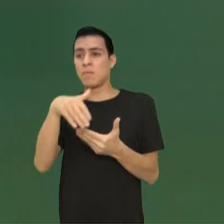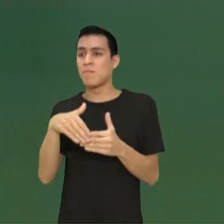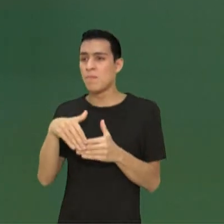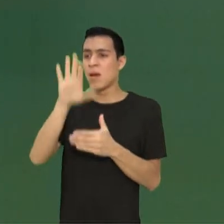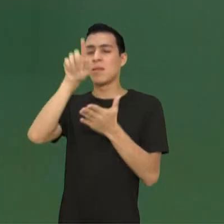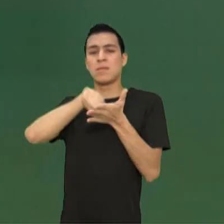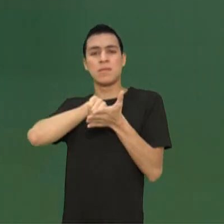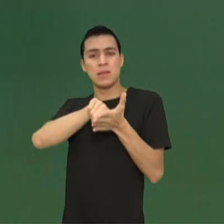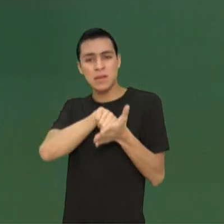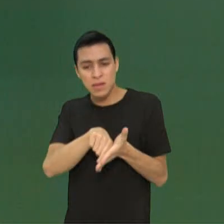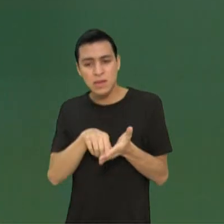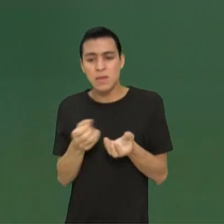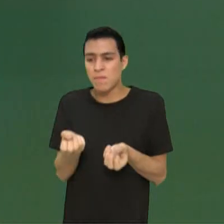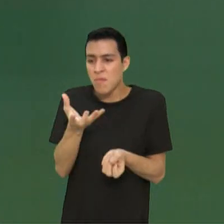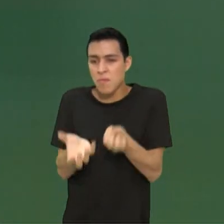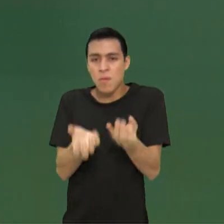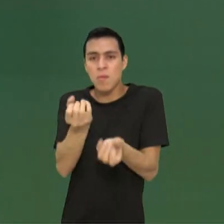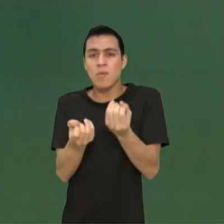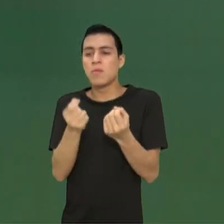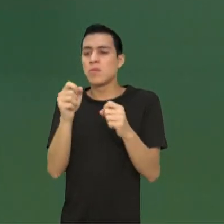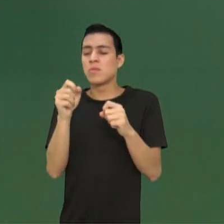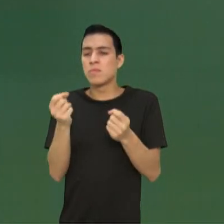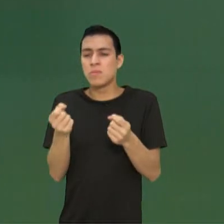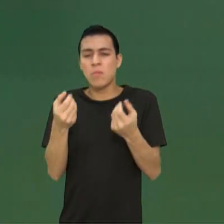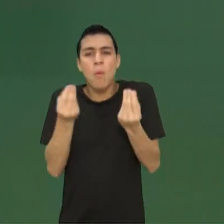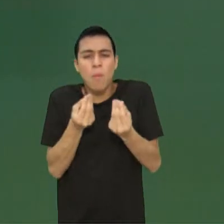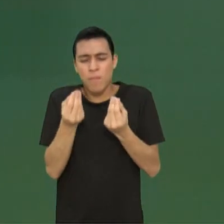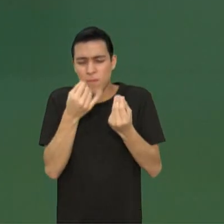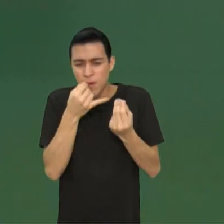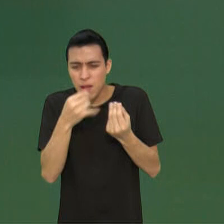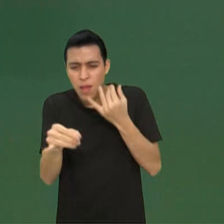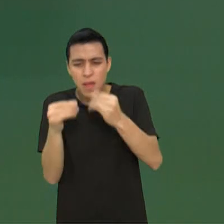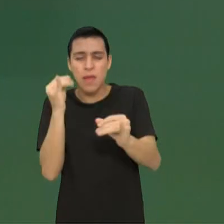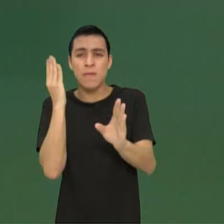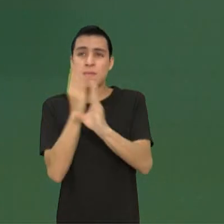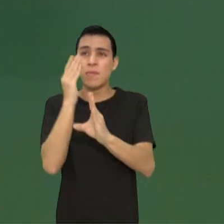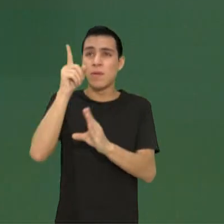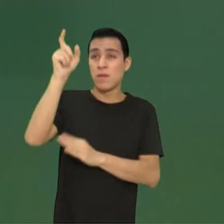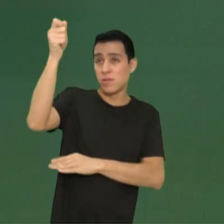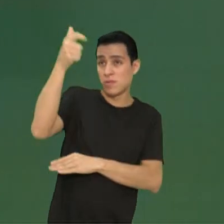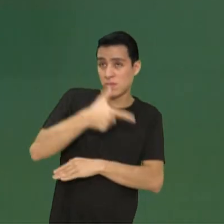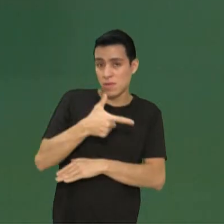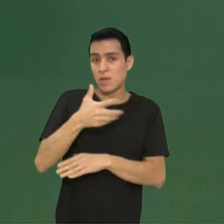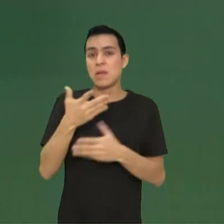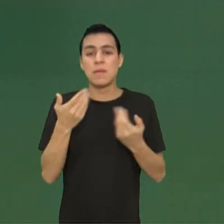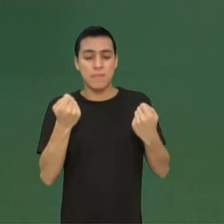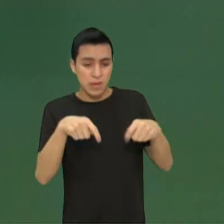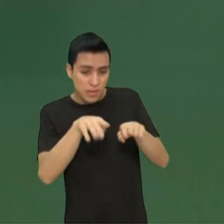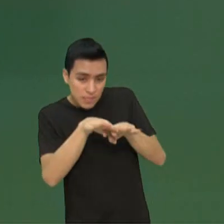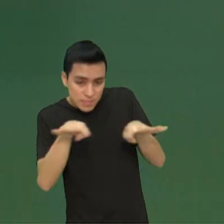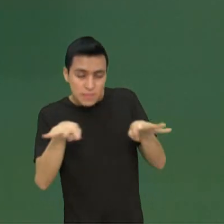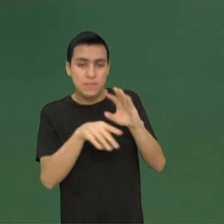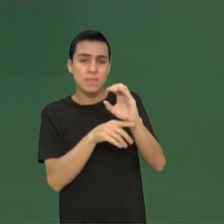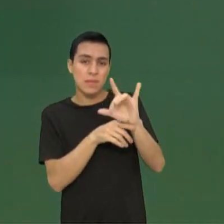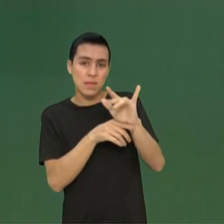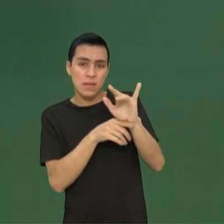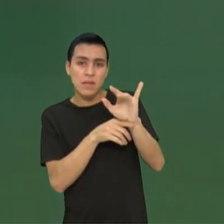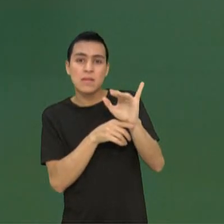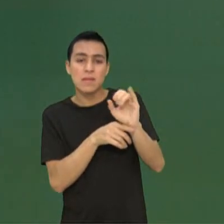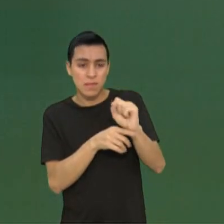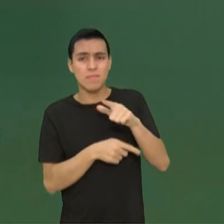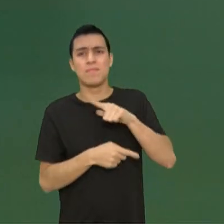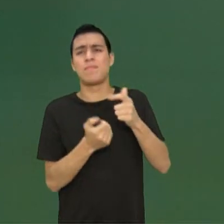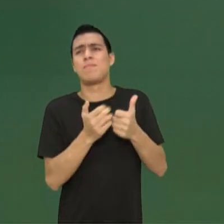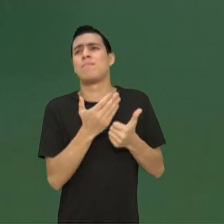aumentando pesquisas e produção de eletricidade a partir da luz do sol. Depende de silício, que temos bilhões de toneladas.